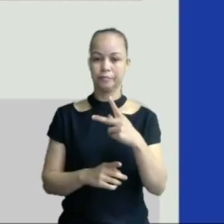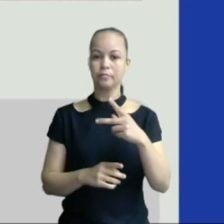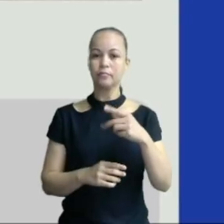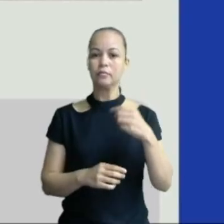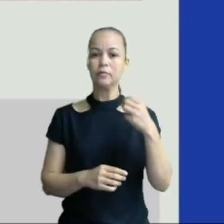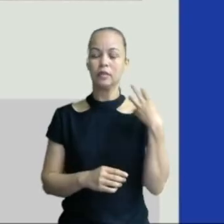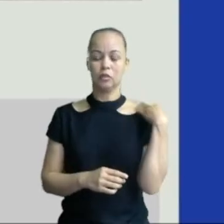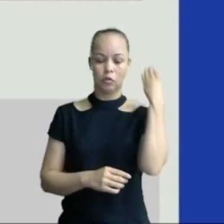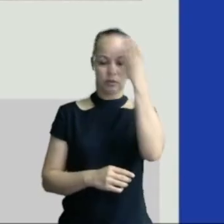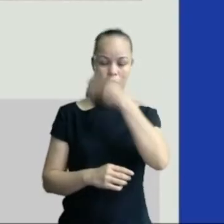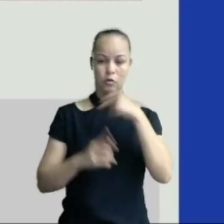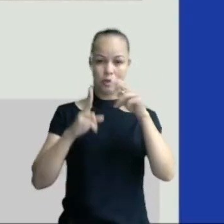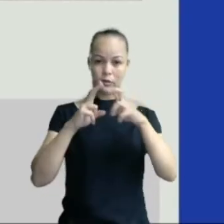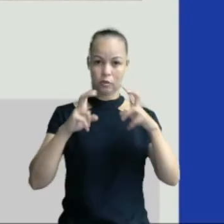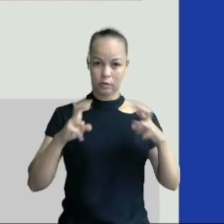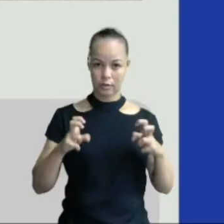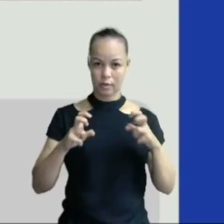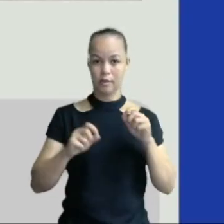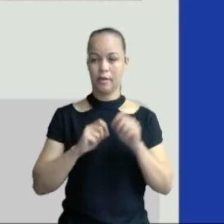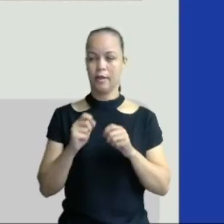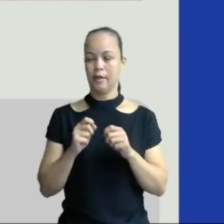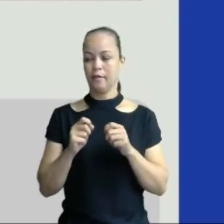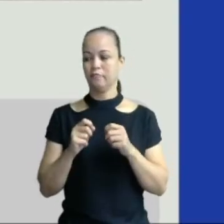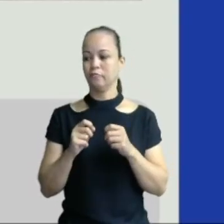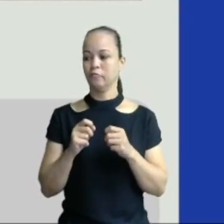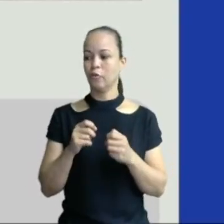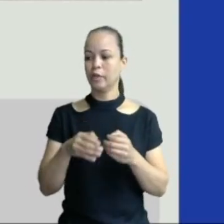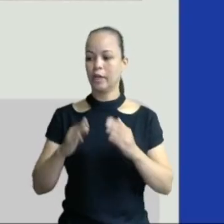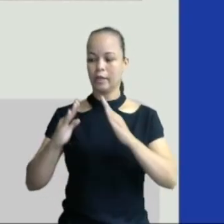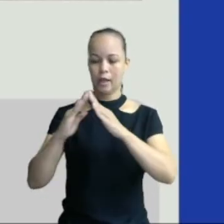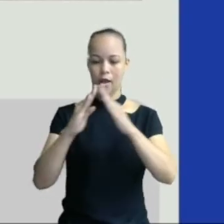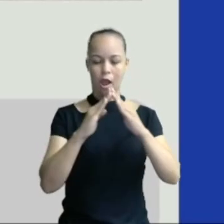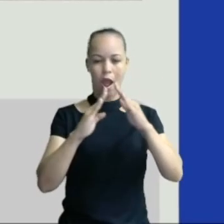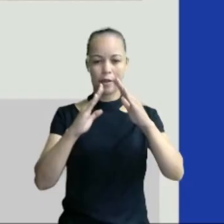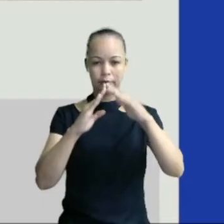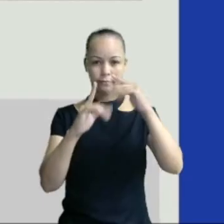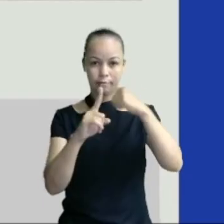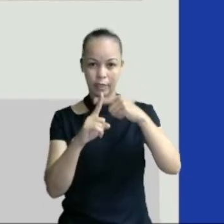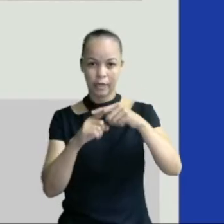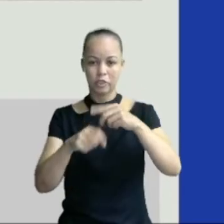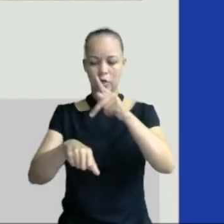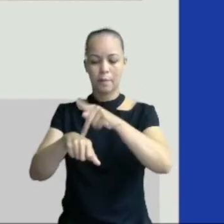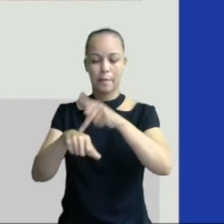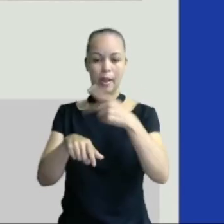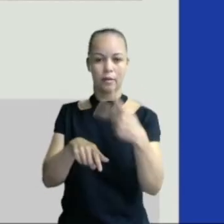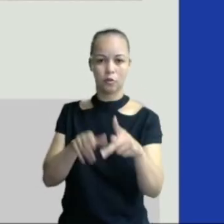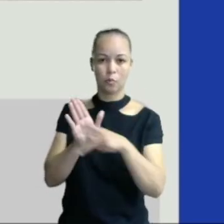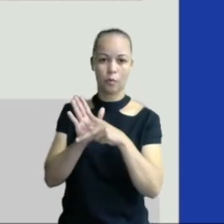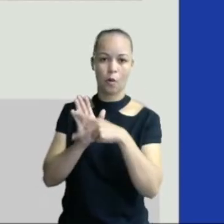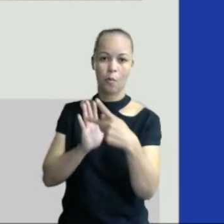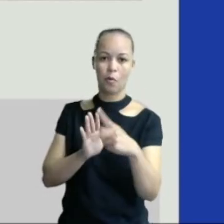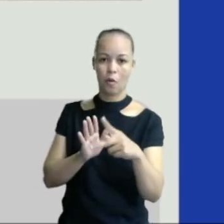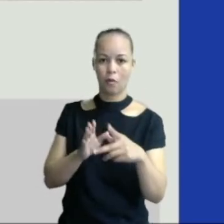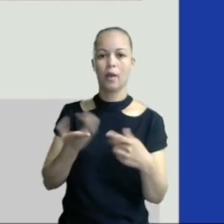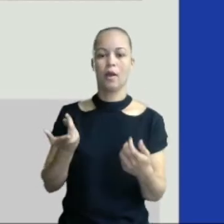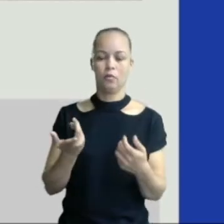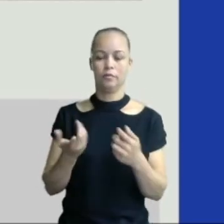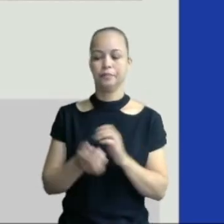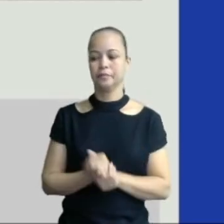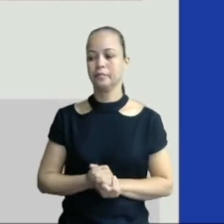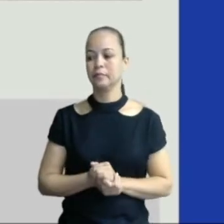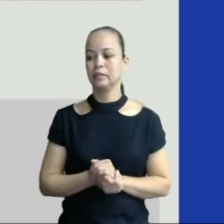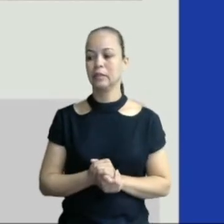de novembro de 1978, foi assinada uma escritura de desapropriação da parte da área